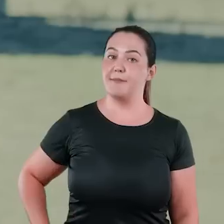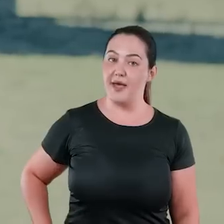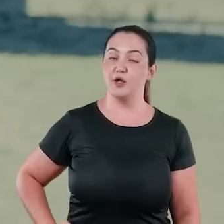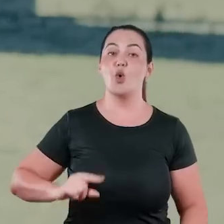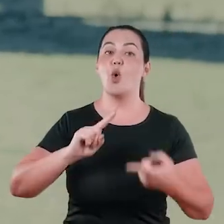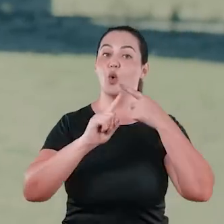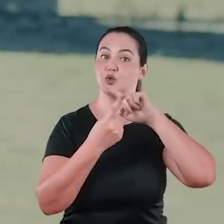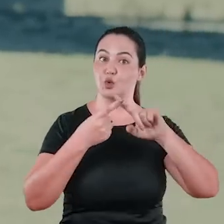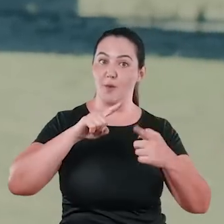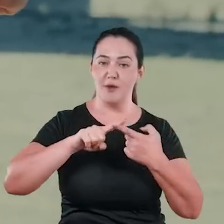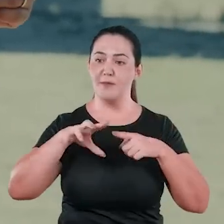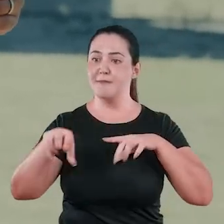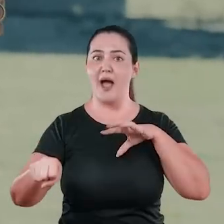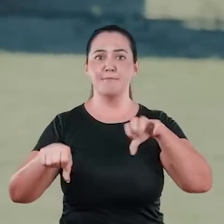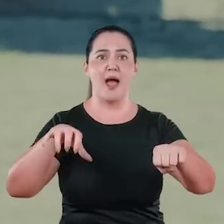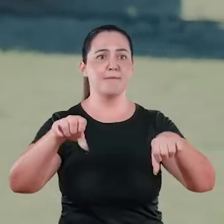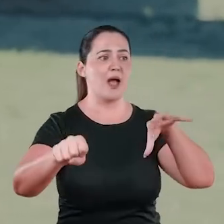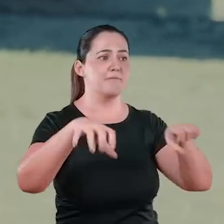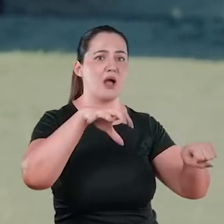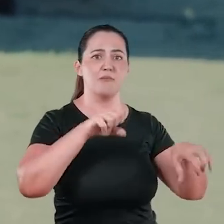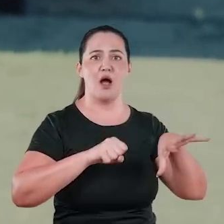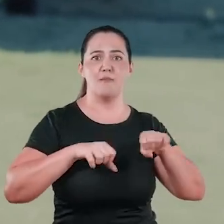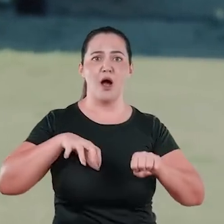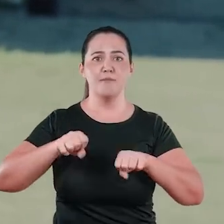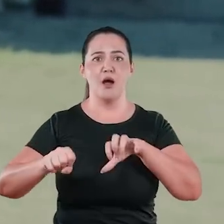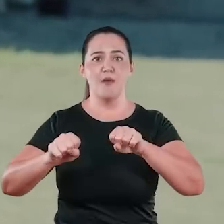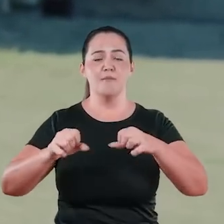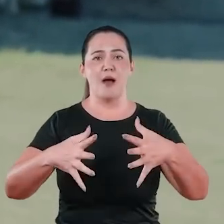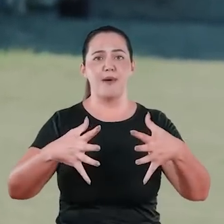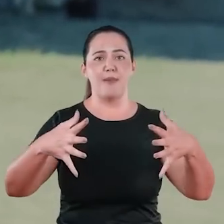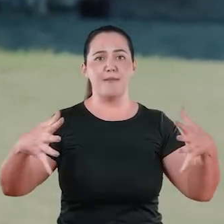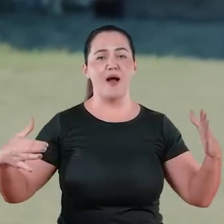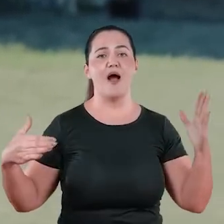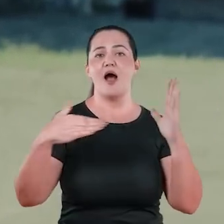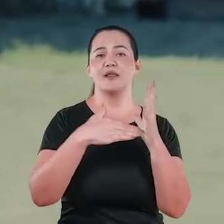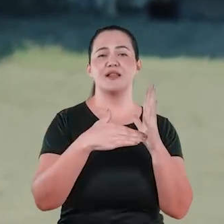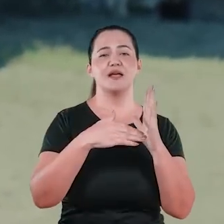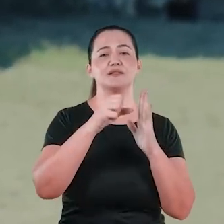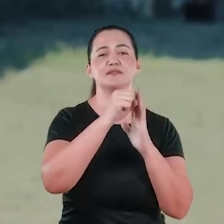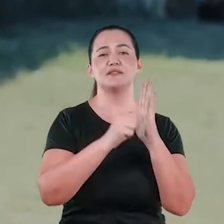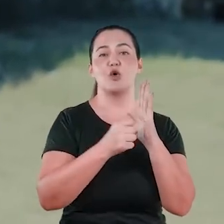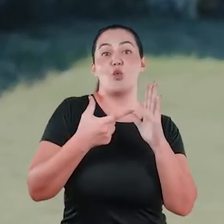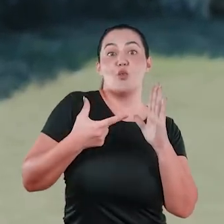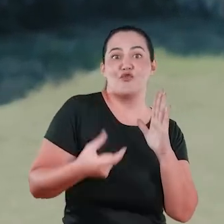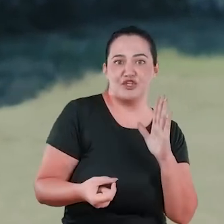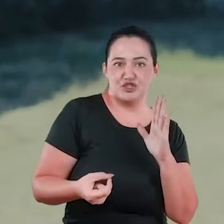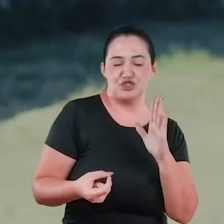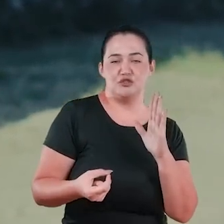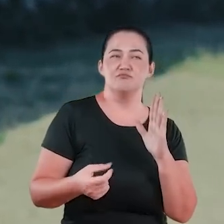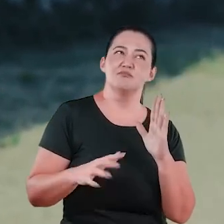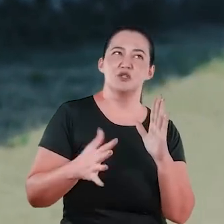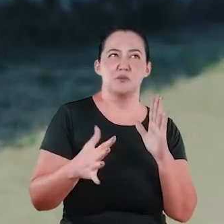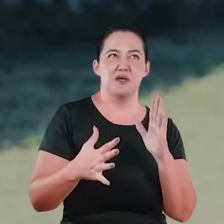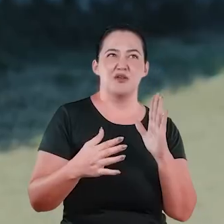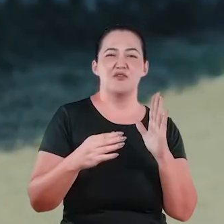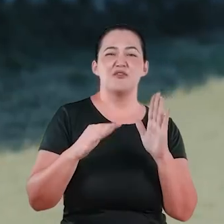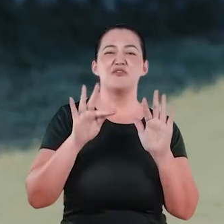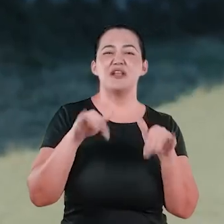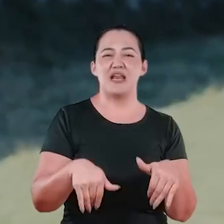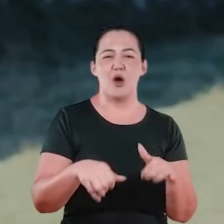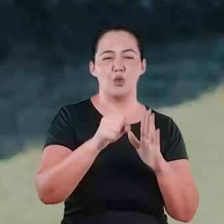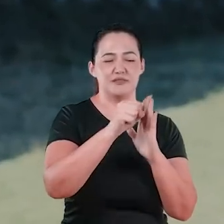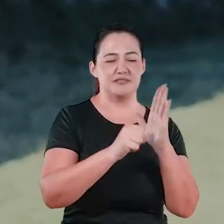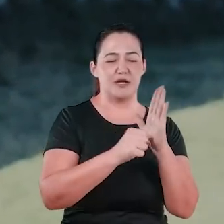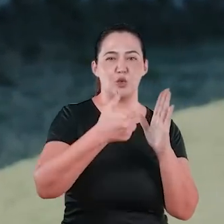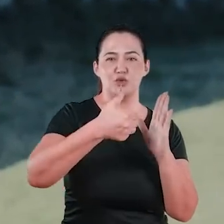Turco-Otomano, que ficou dominando essa região até o início do século XX. Na verdade, no final do século XIX, você já